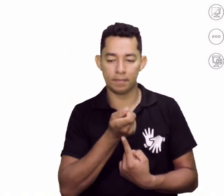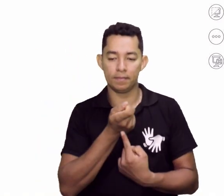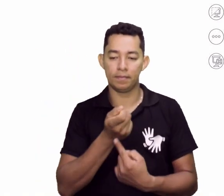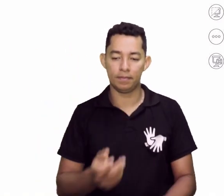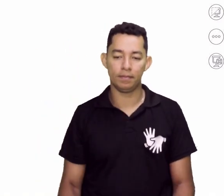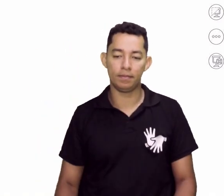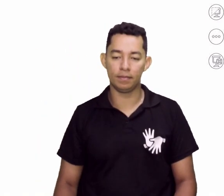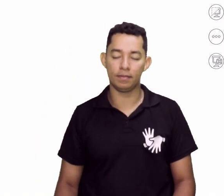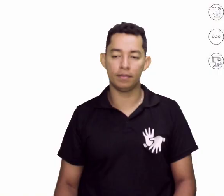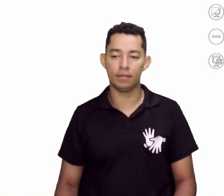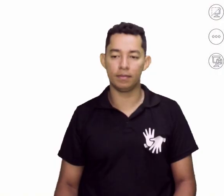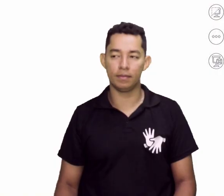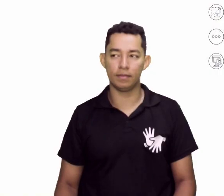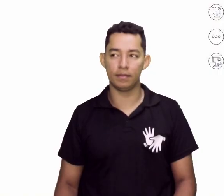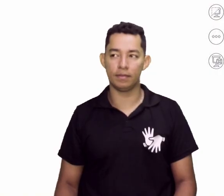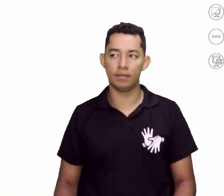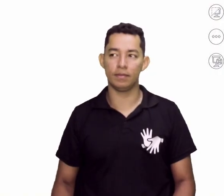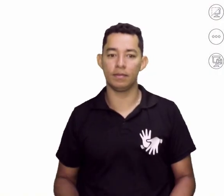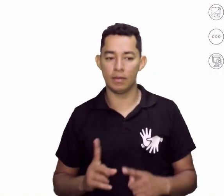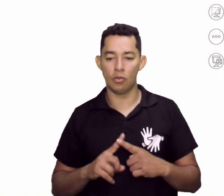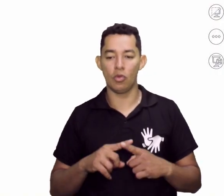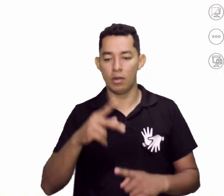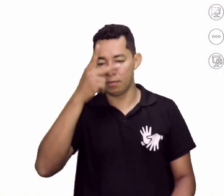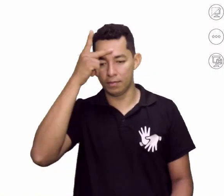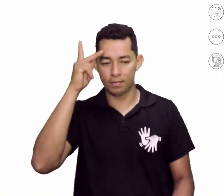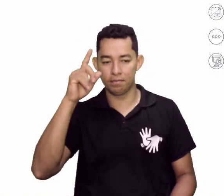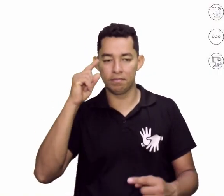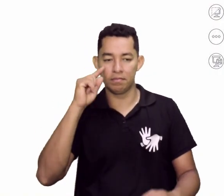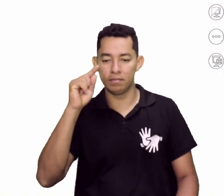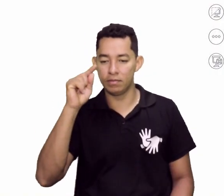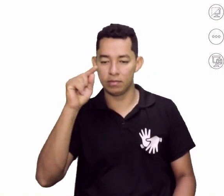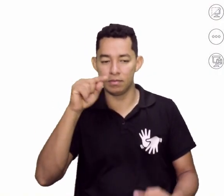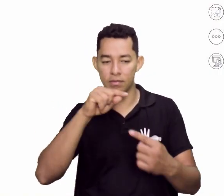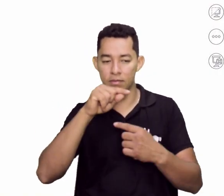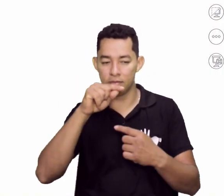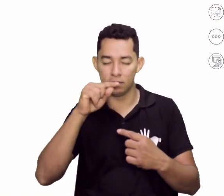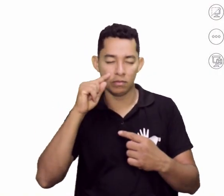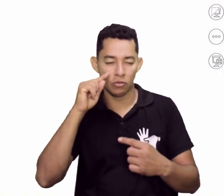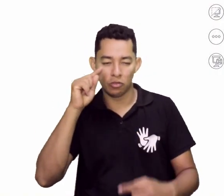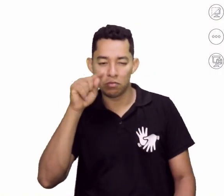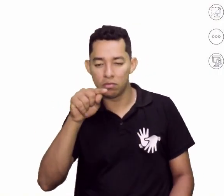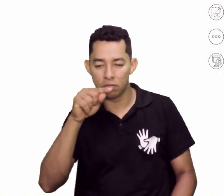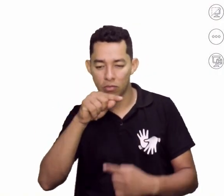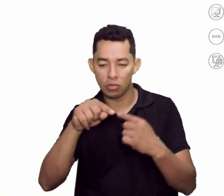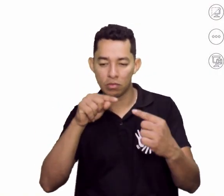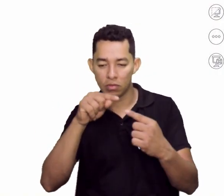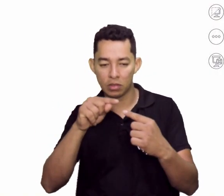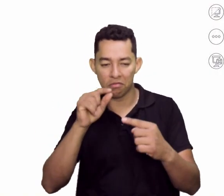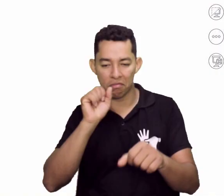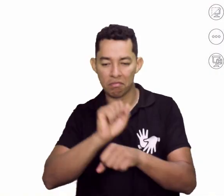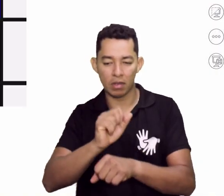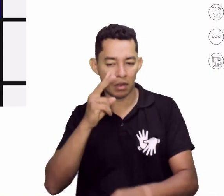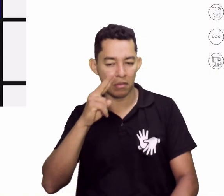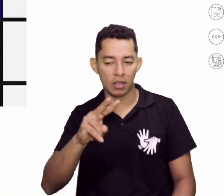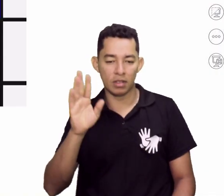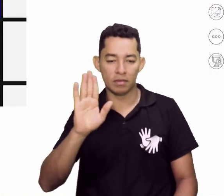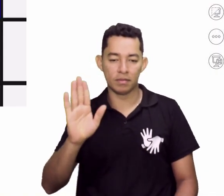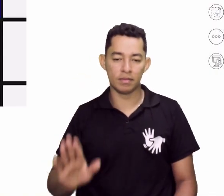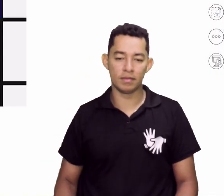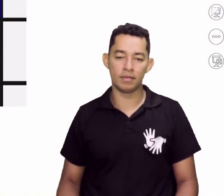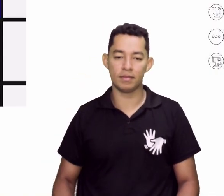uma pessoa mais objetiva, ela não vai assim nem parar muito para olhar. É isso?